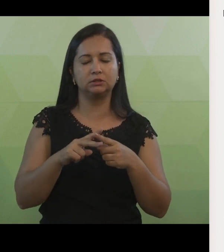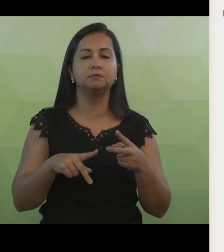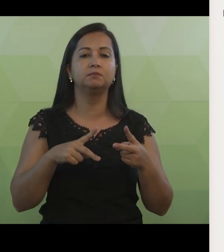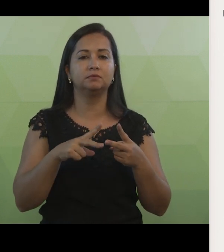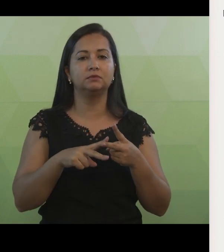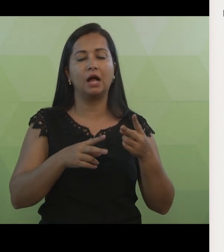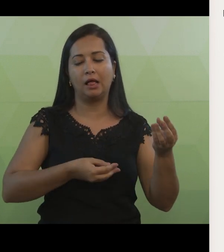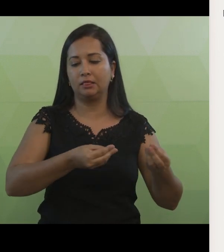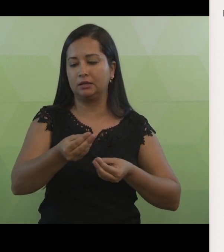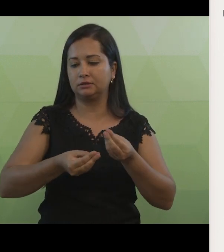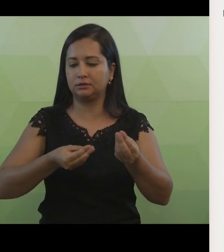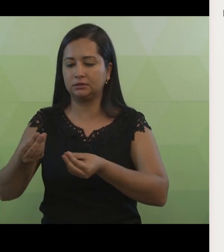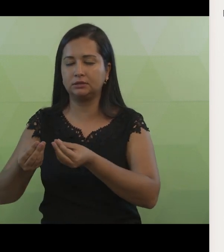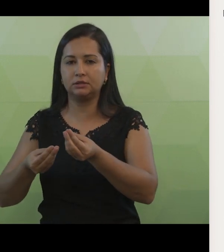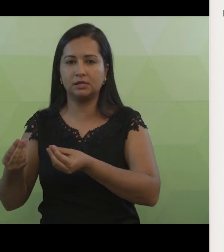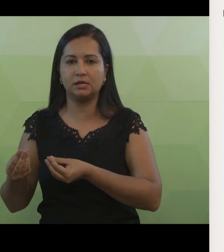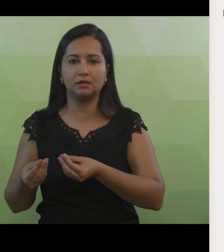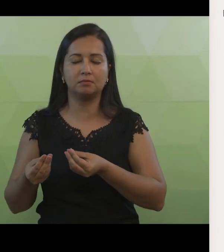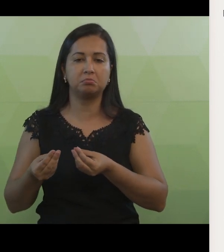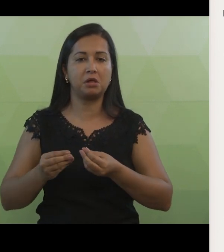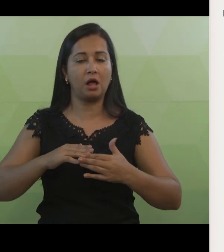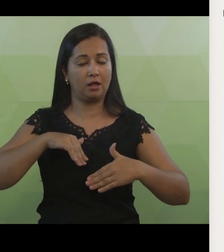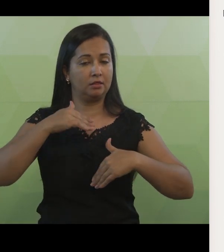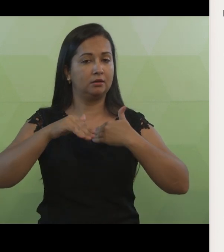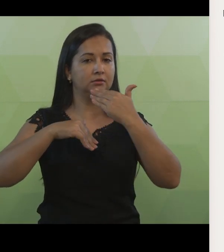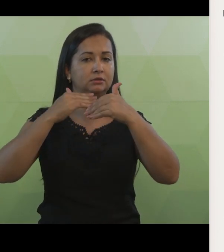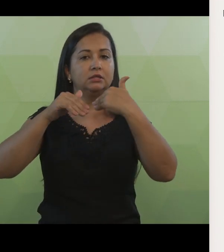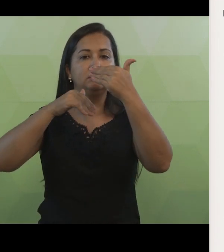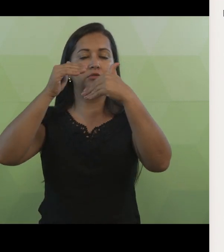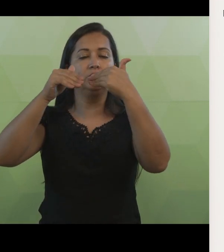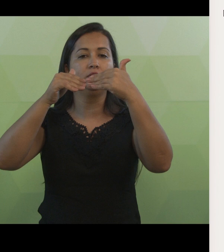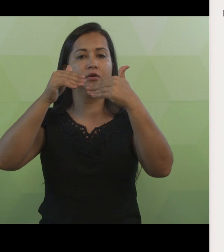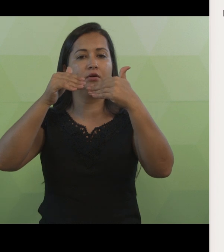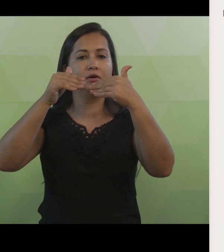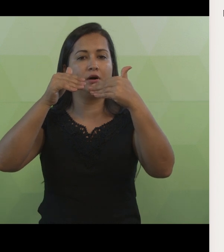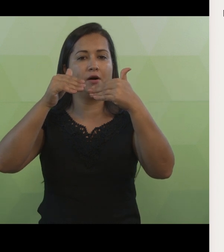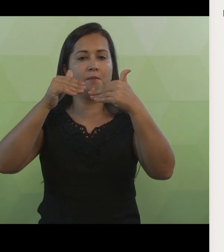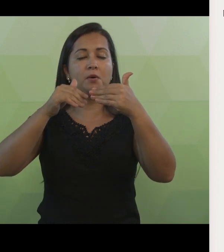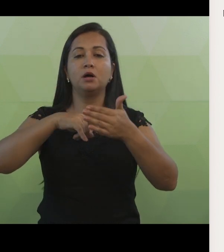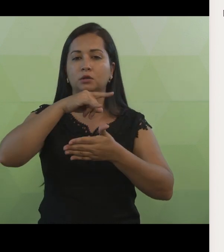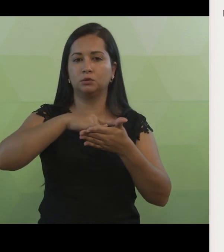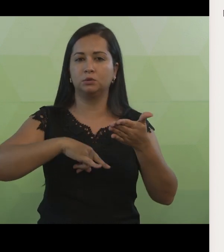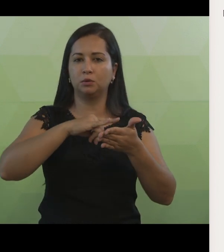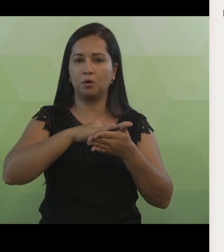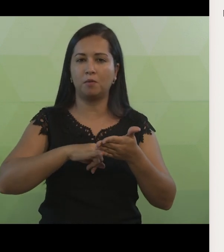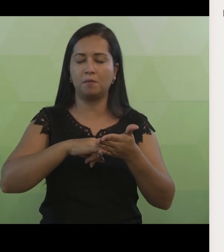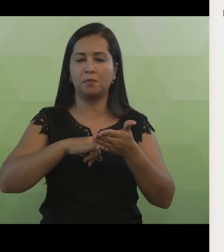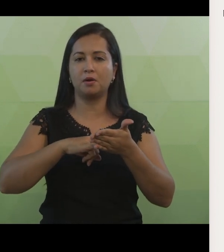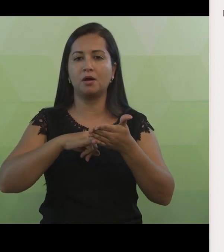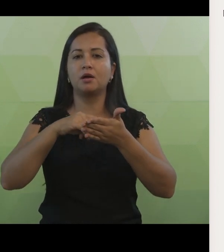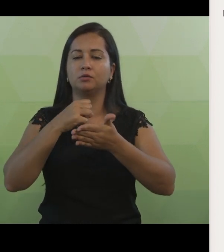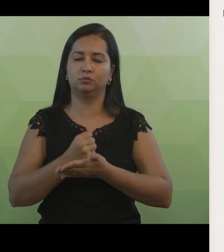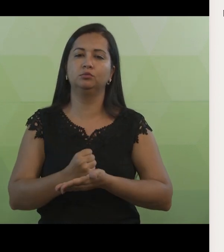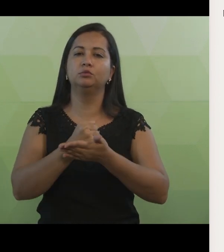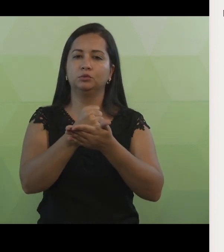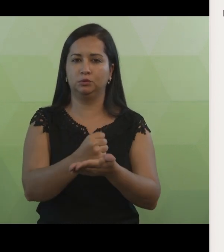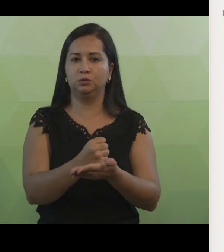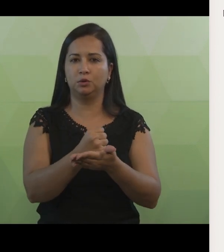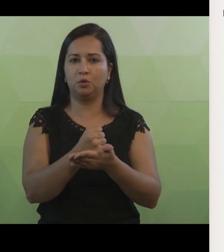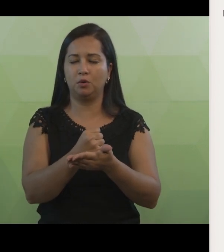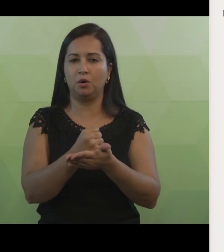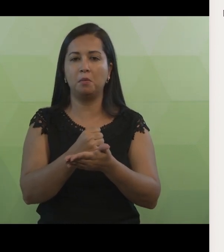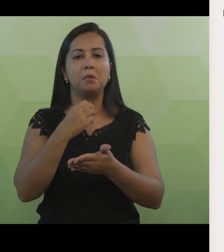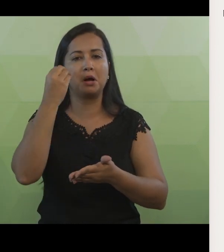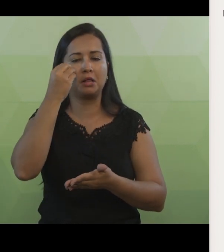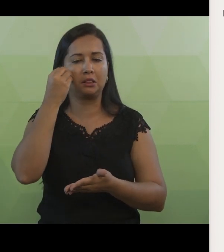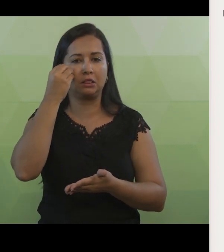de distribuição, a de desenvolvimento, a de documentação, a de suporte ao ciclo de vida,